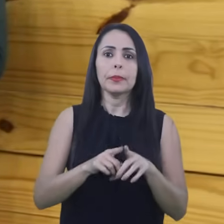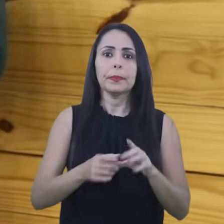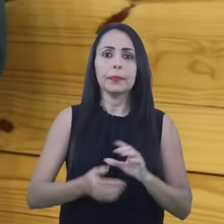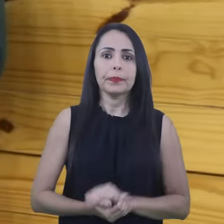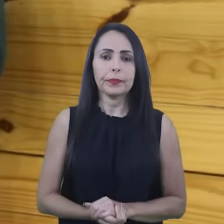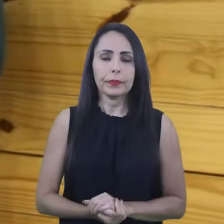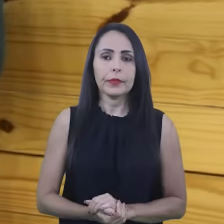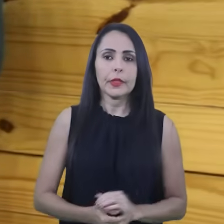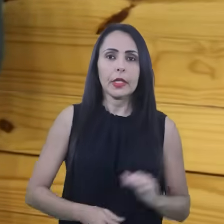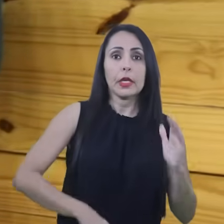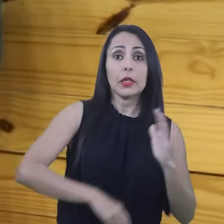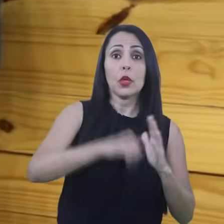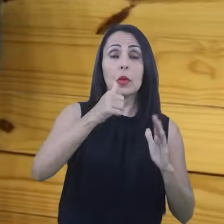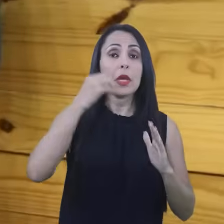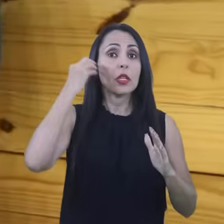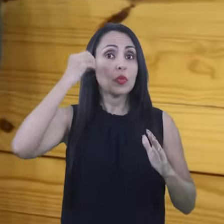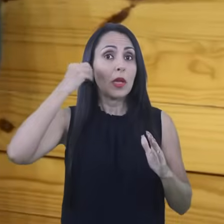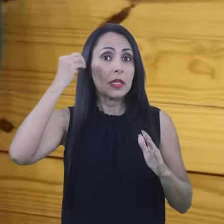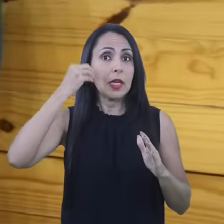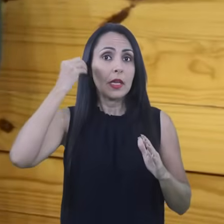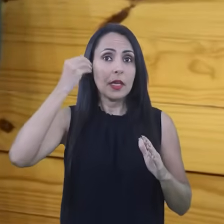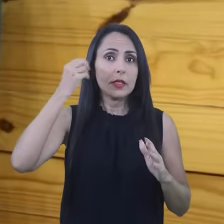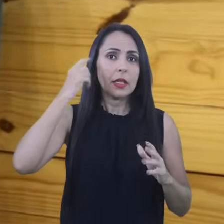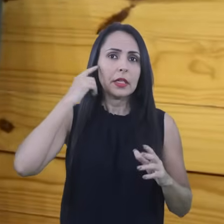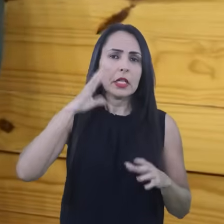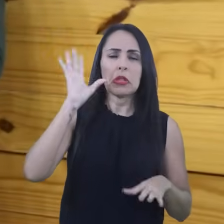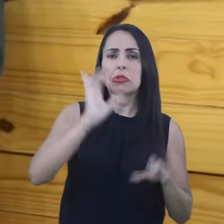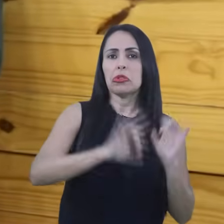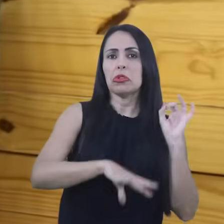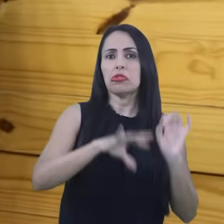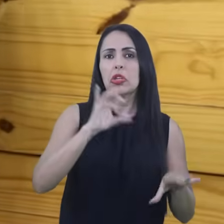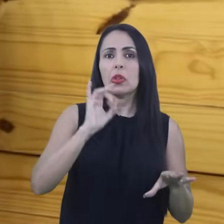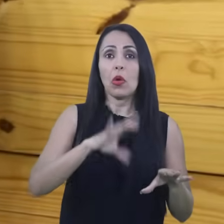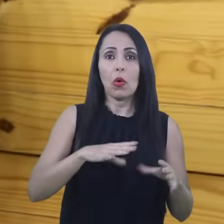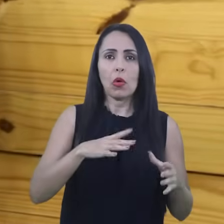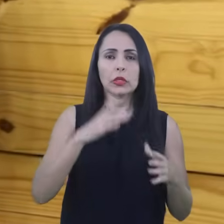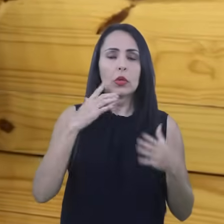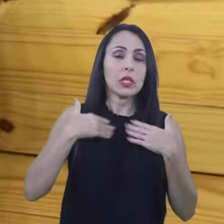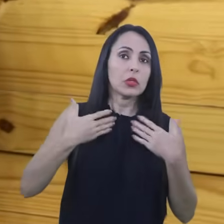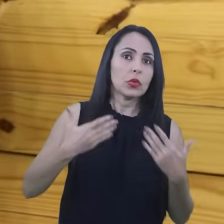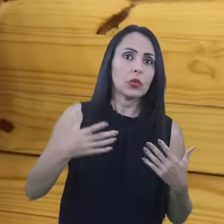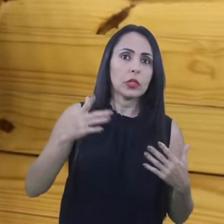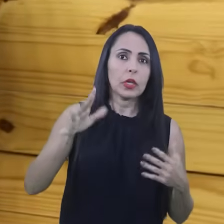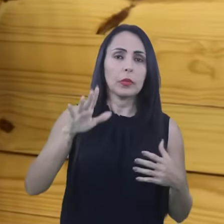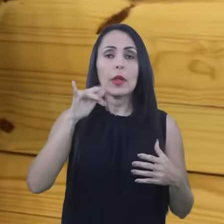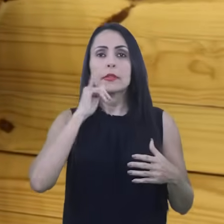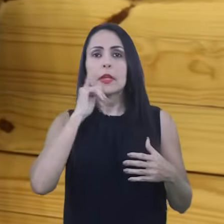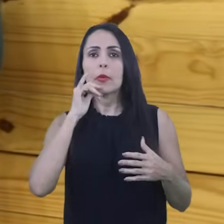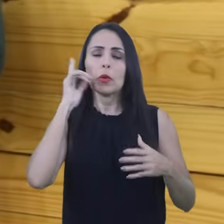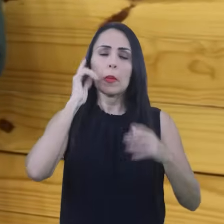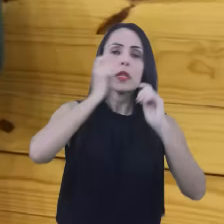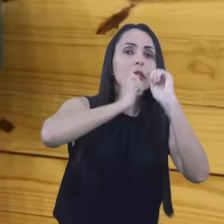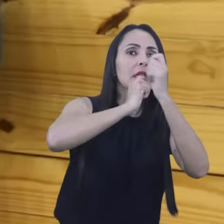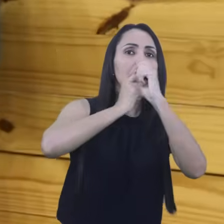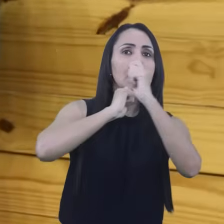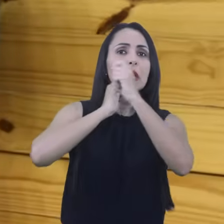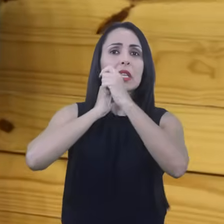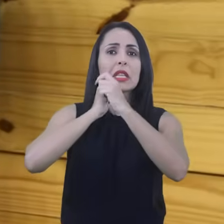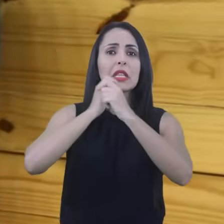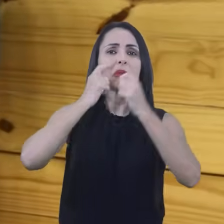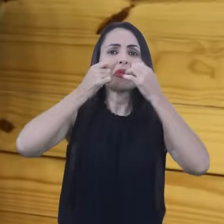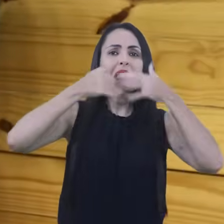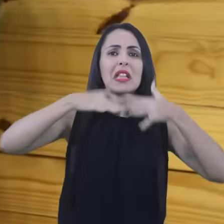As primeiras experiências, né, muitas pessoas querem desistir logo, né, se assustam. Por exemplo, tem gente que quando passa o fio dental sangra. Aí